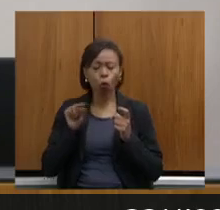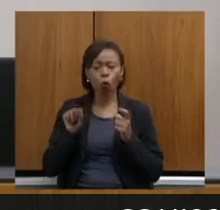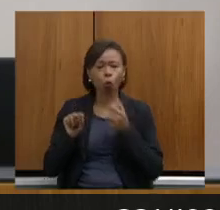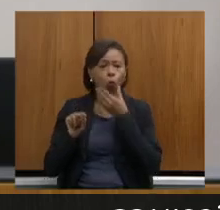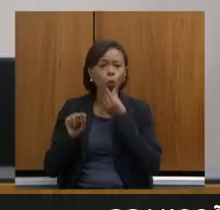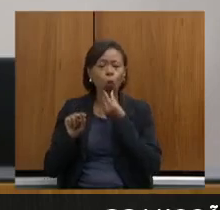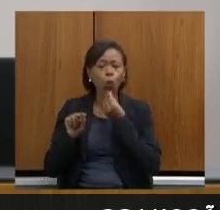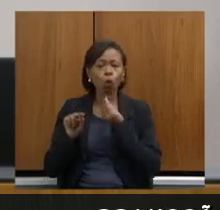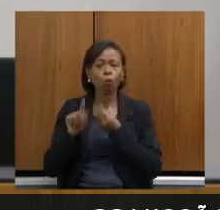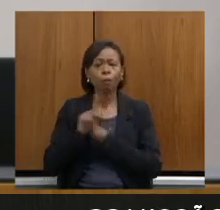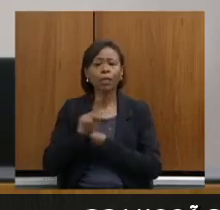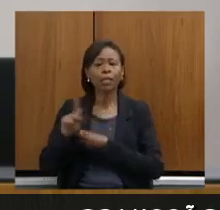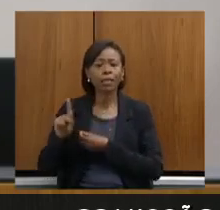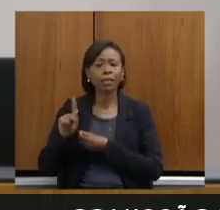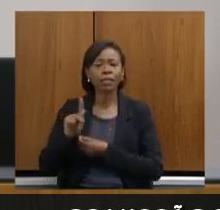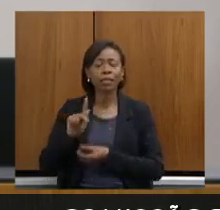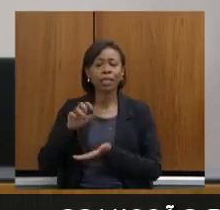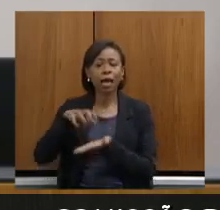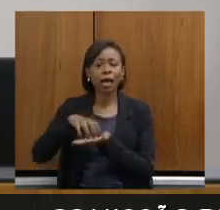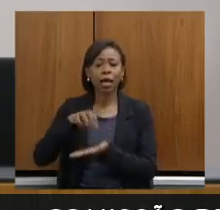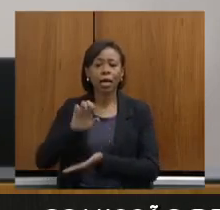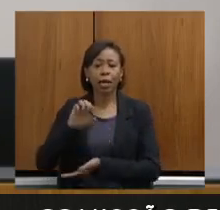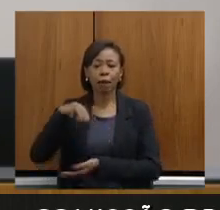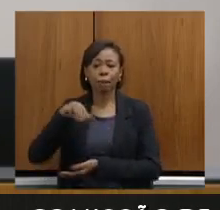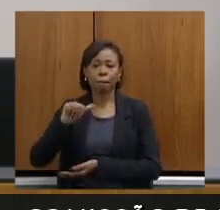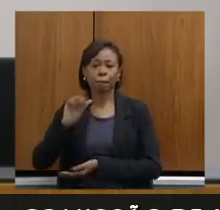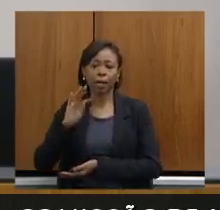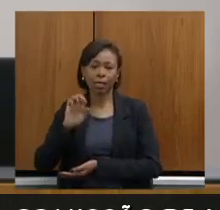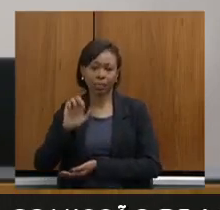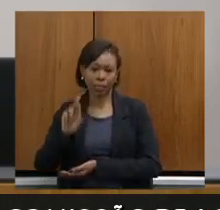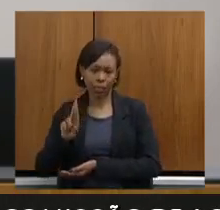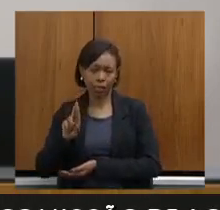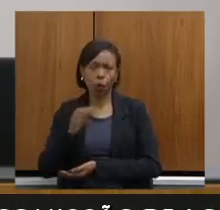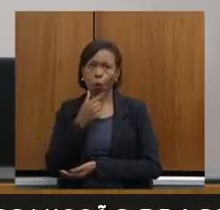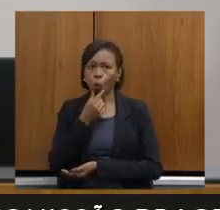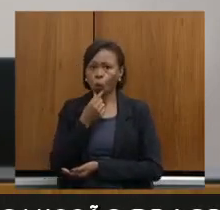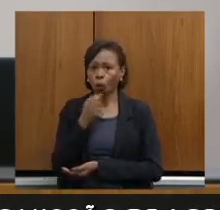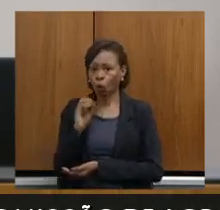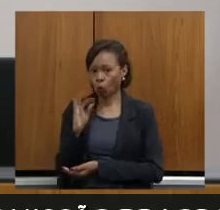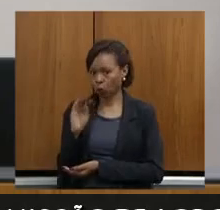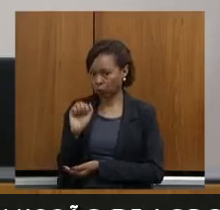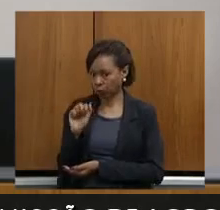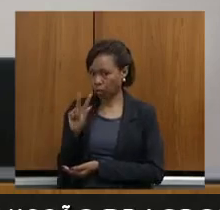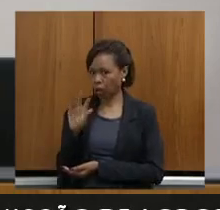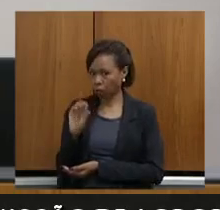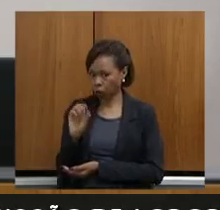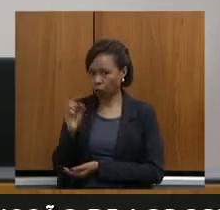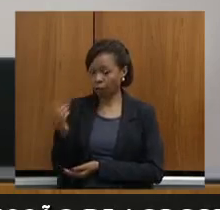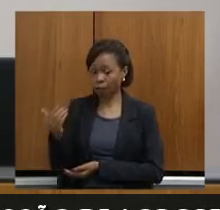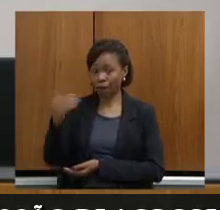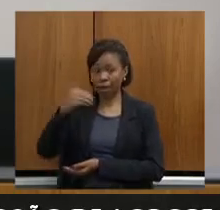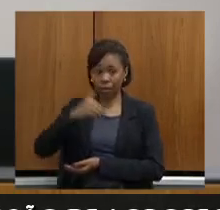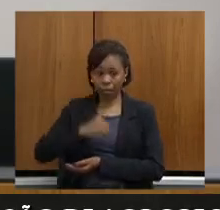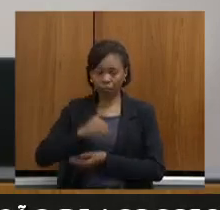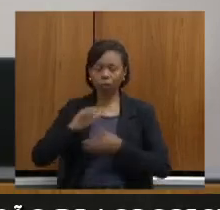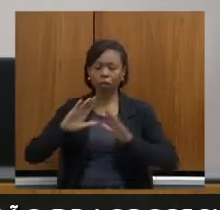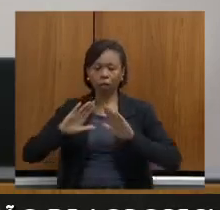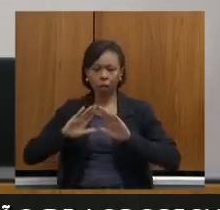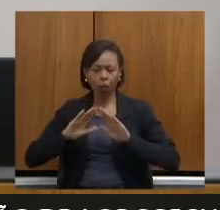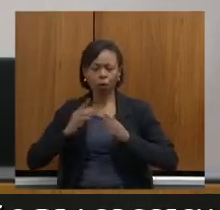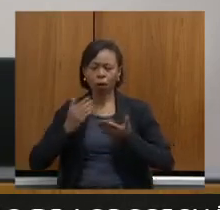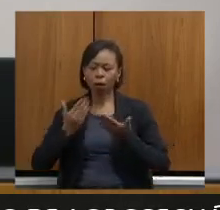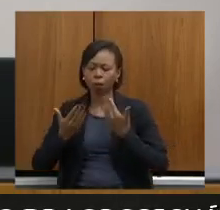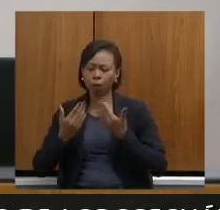matéria Otávio aqui nessa casa e nós começamos a tratar da possibilidade